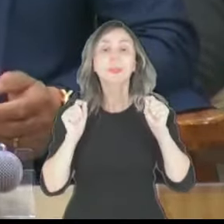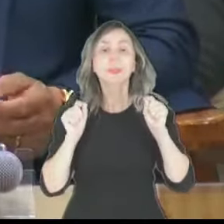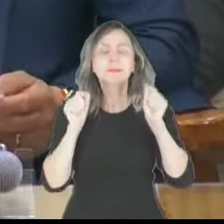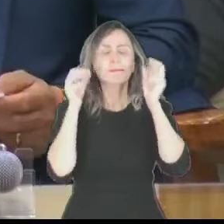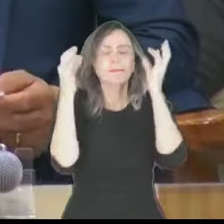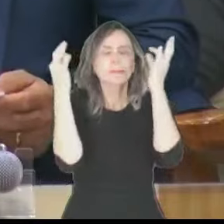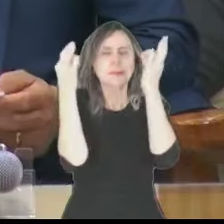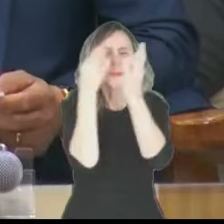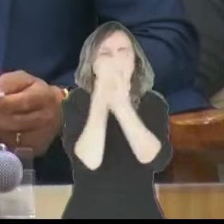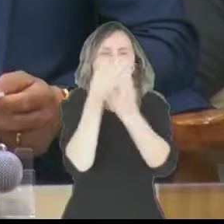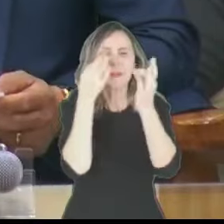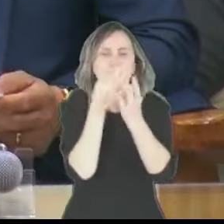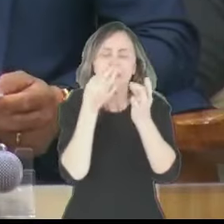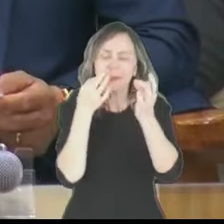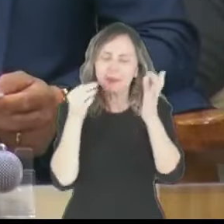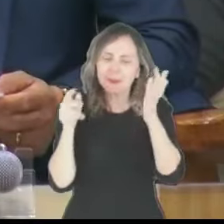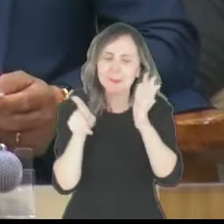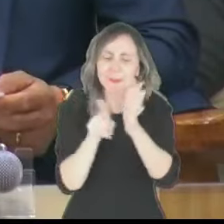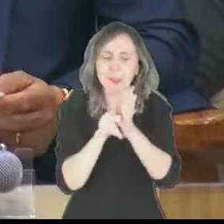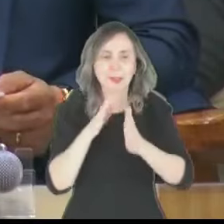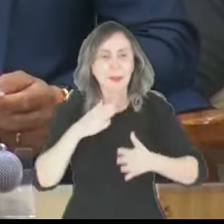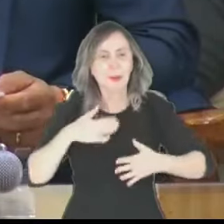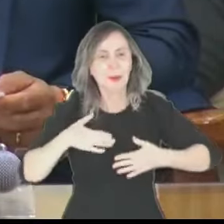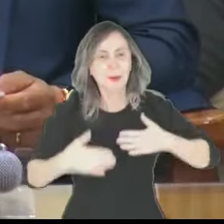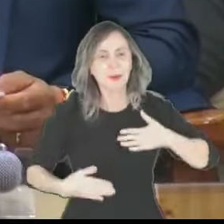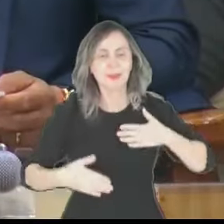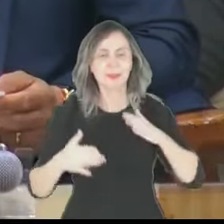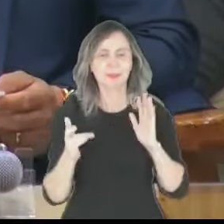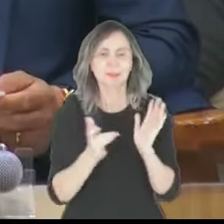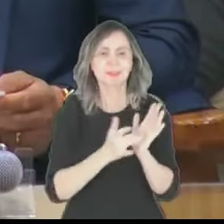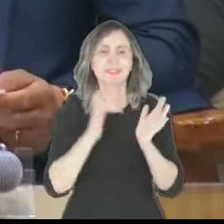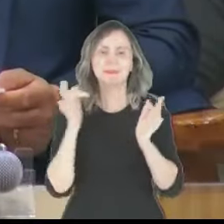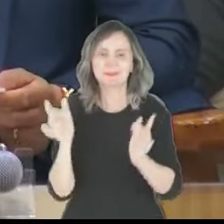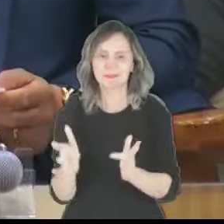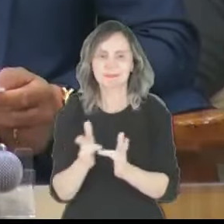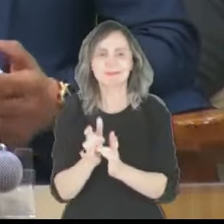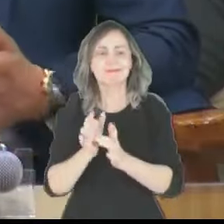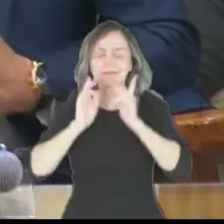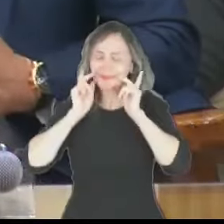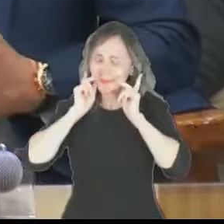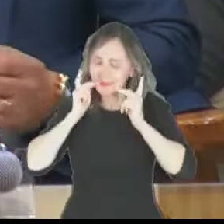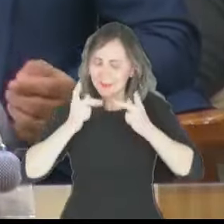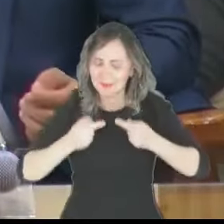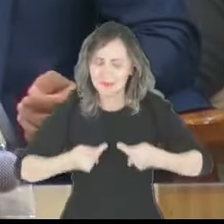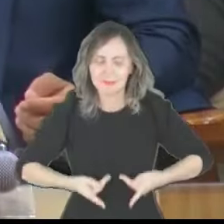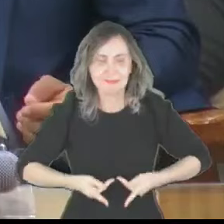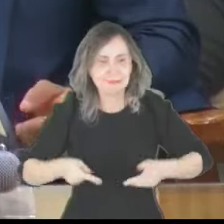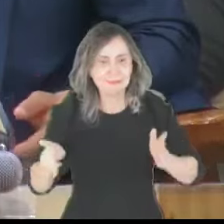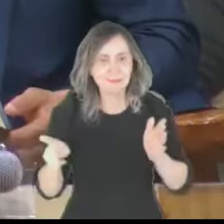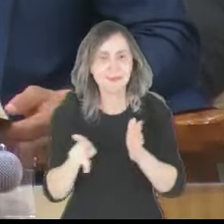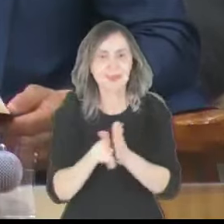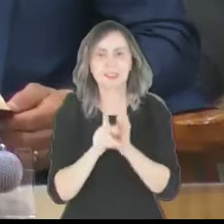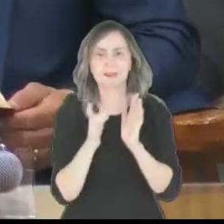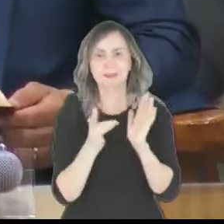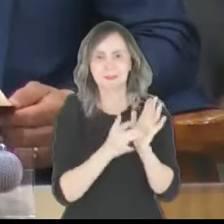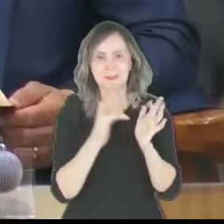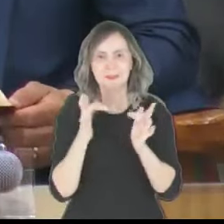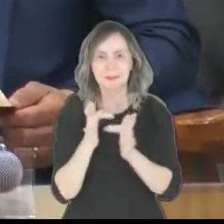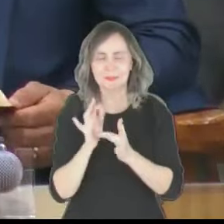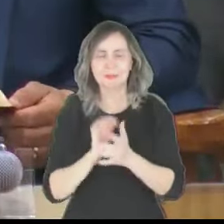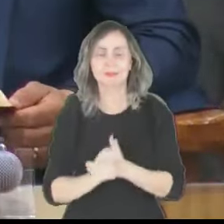do corpo de Jesus. A perfeição da humanidade de Jesus. E aqui o apóstolo